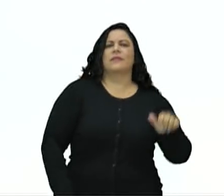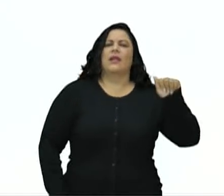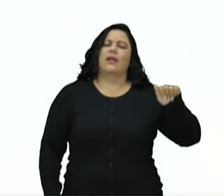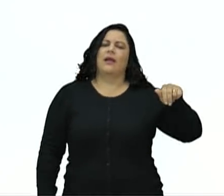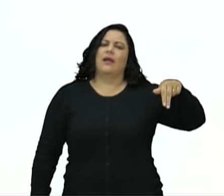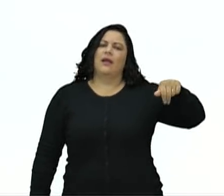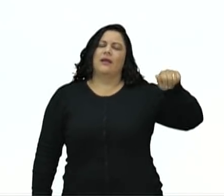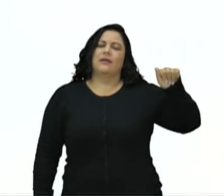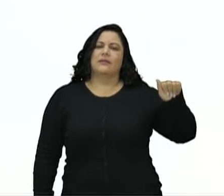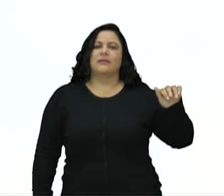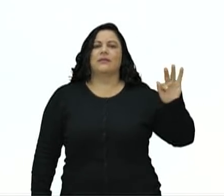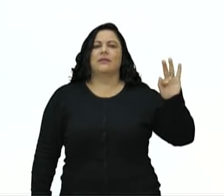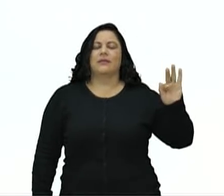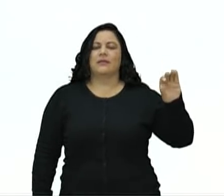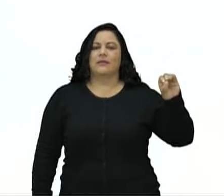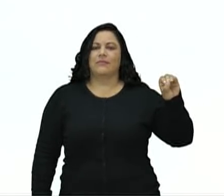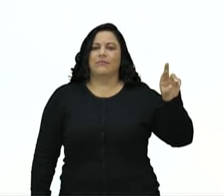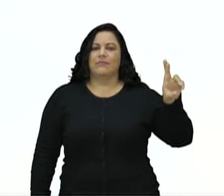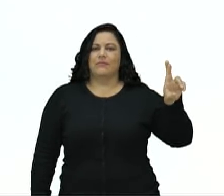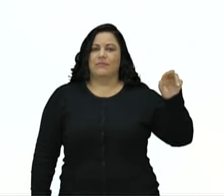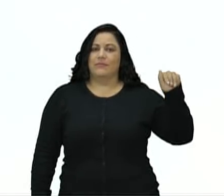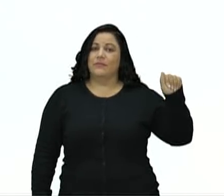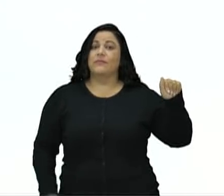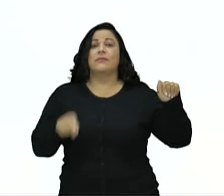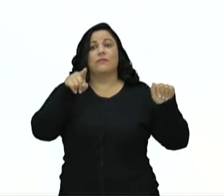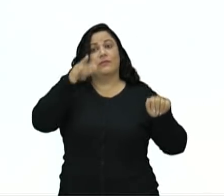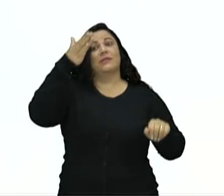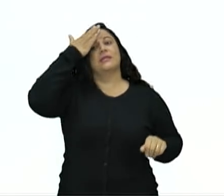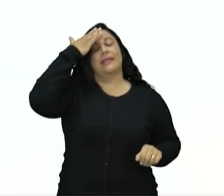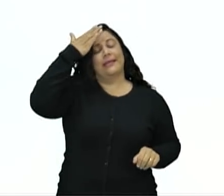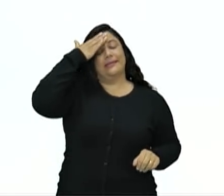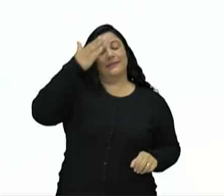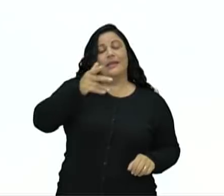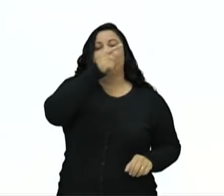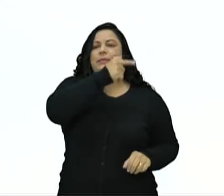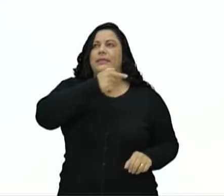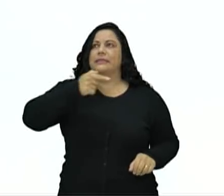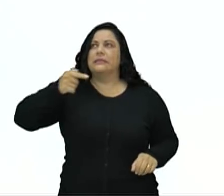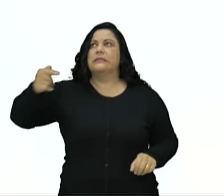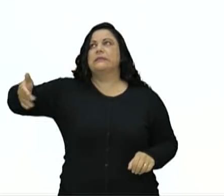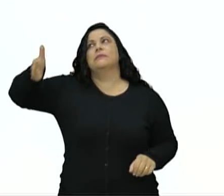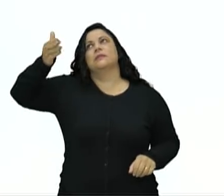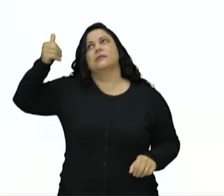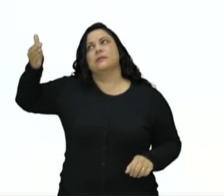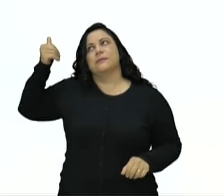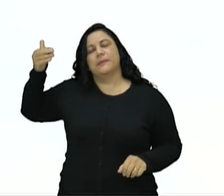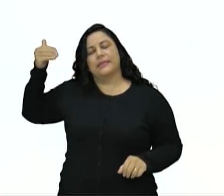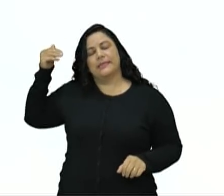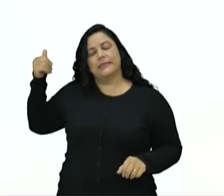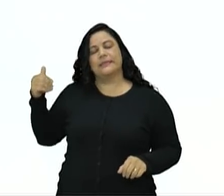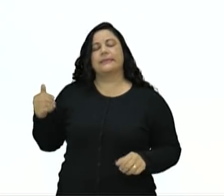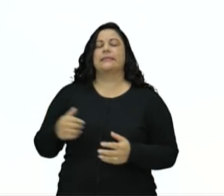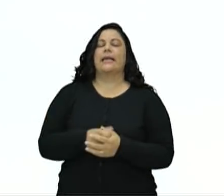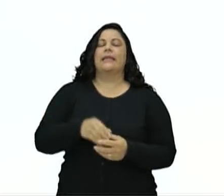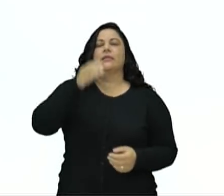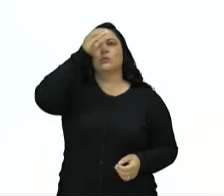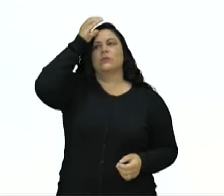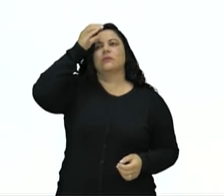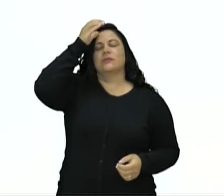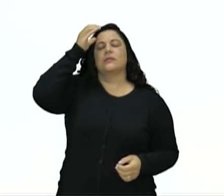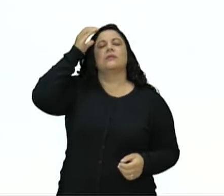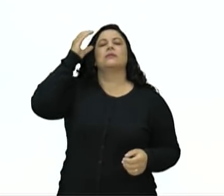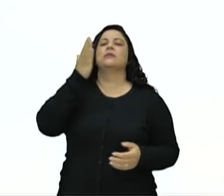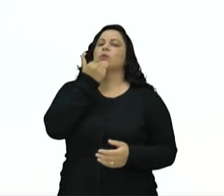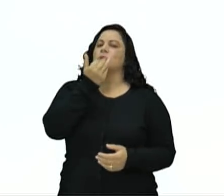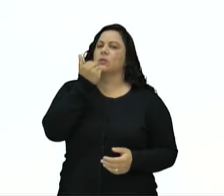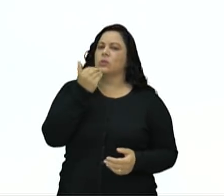vocês sabem, a Semana da Conscientização dos Transtornos Alimentares foi na semana passada. Desde que ela terminou,